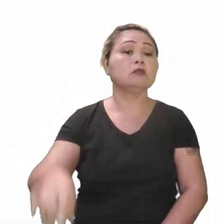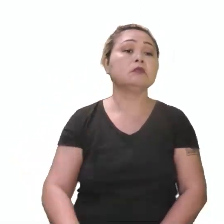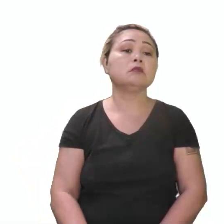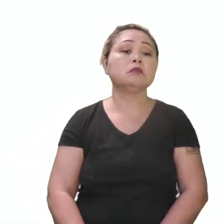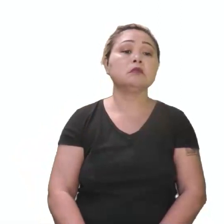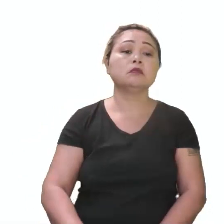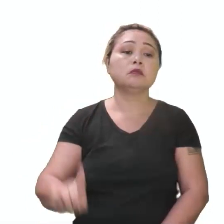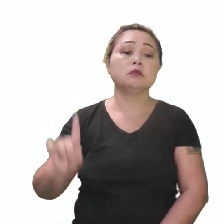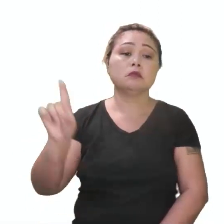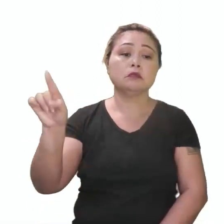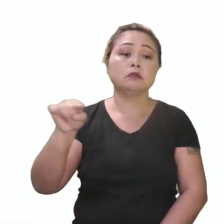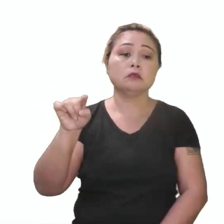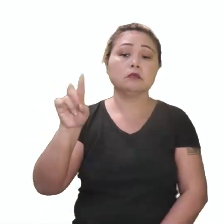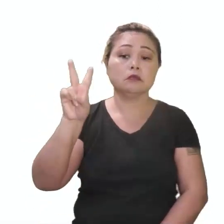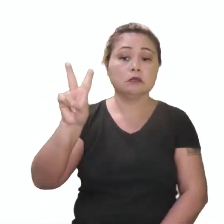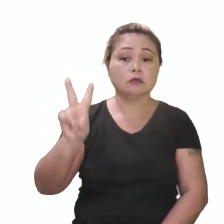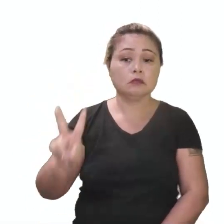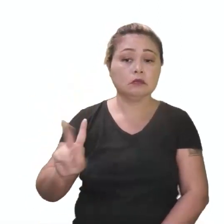olha lá, vezão,